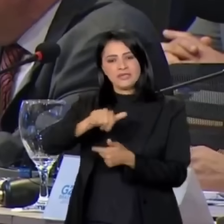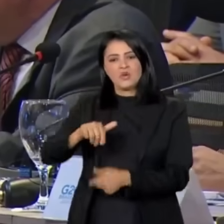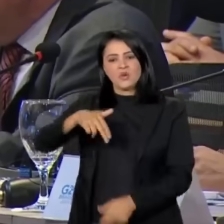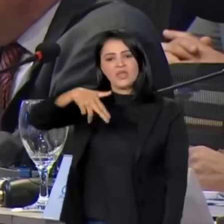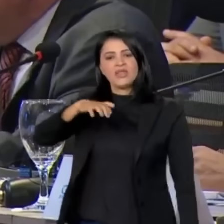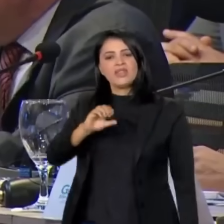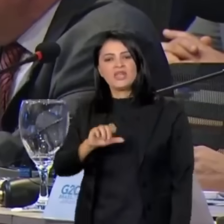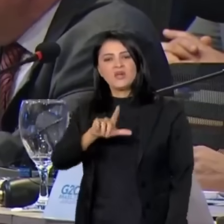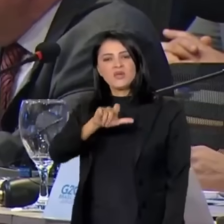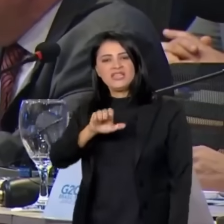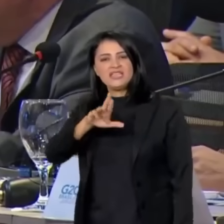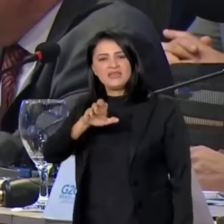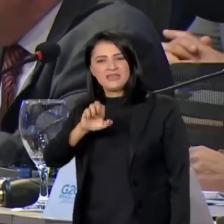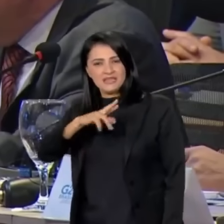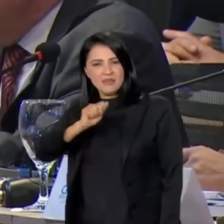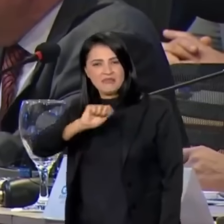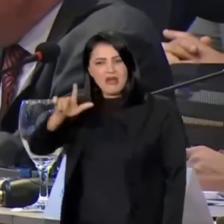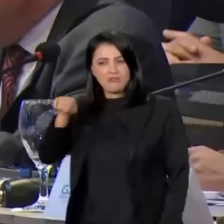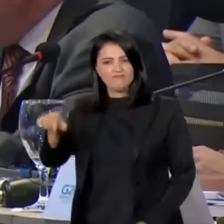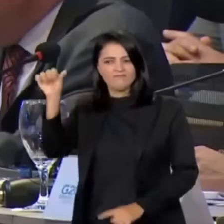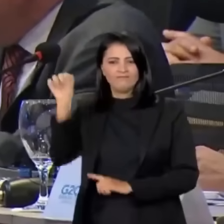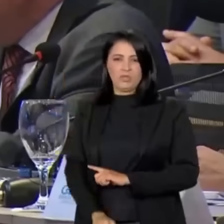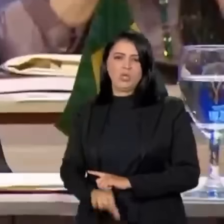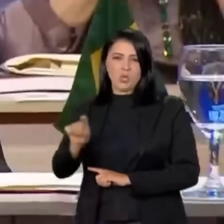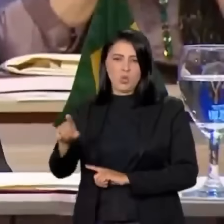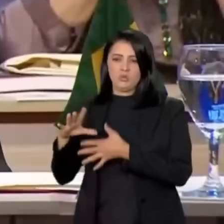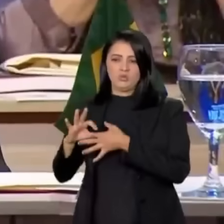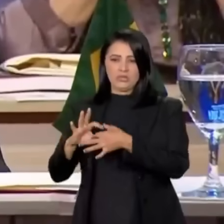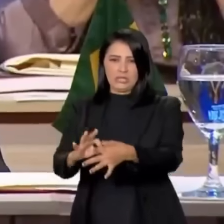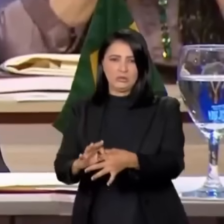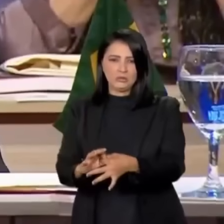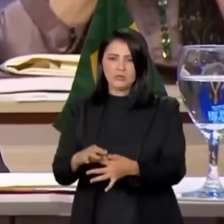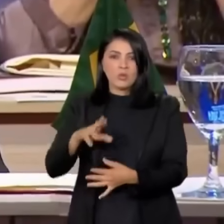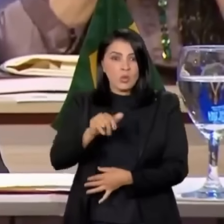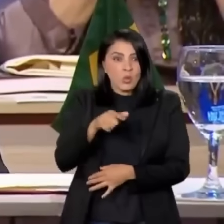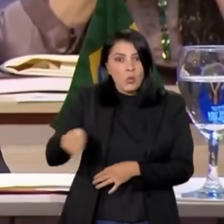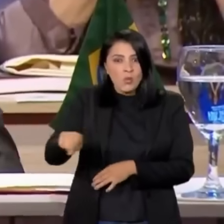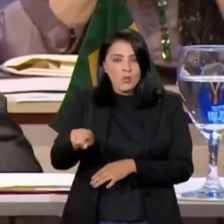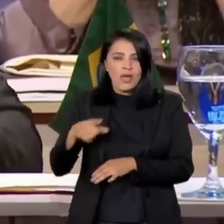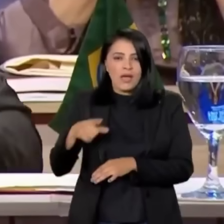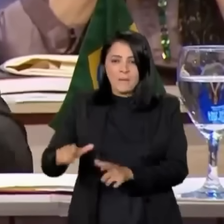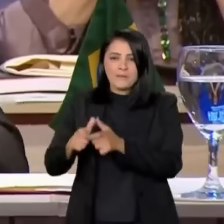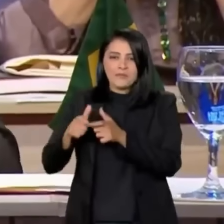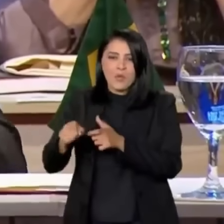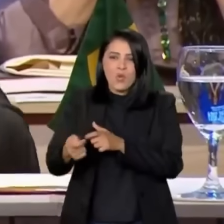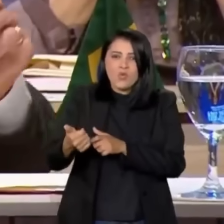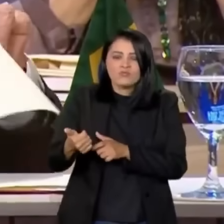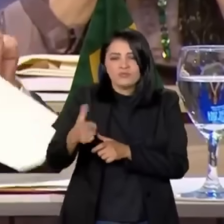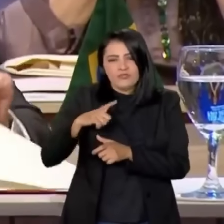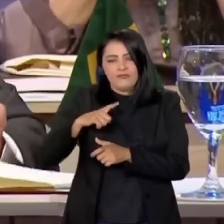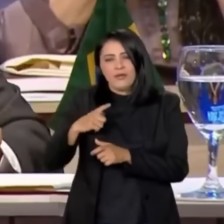agravou esse quadro. Nunca tantos tiveram tão pouco e tão poucos concentraram tanta